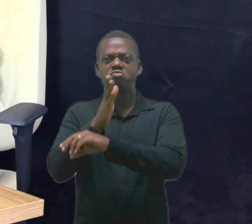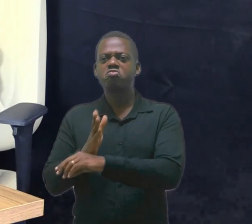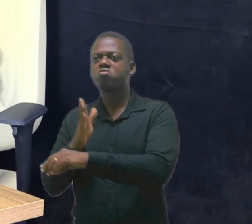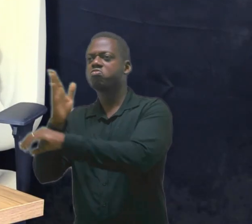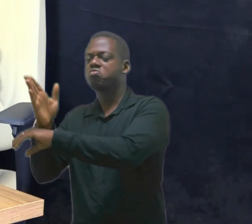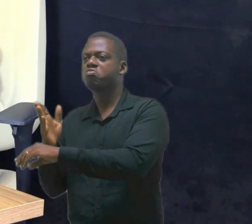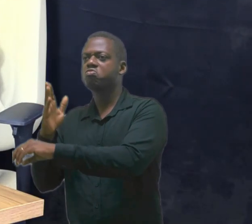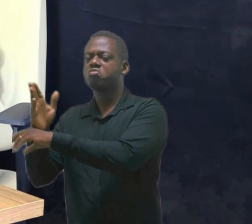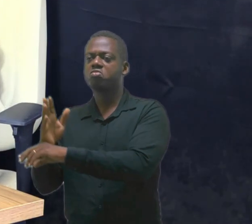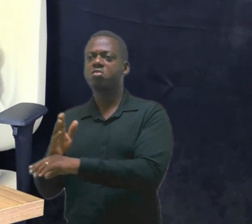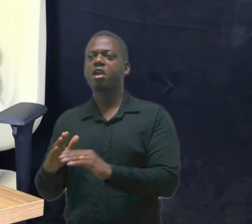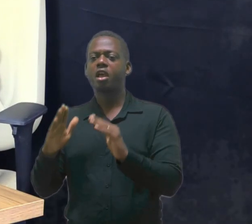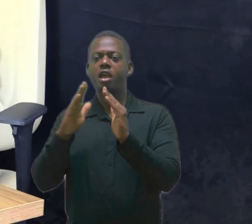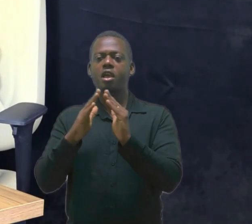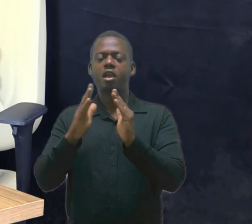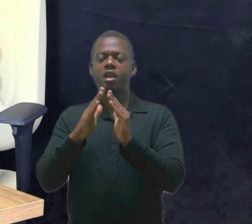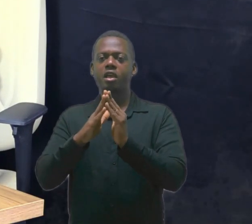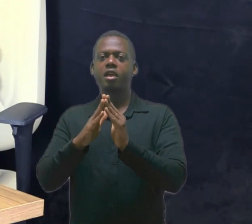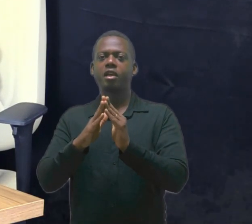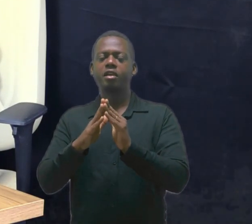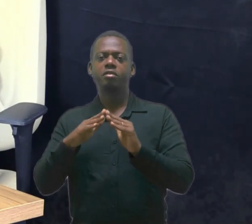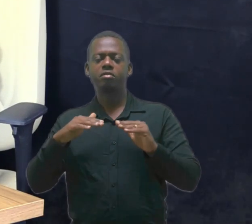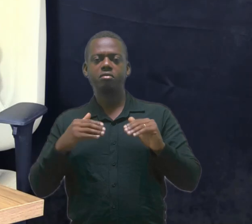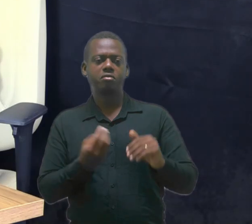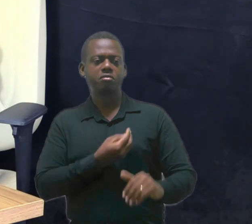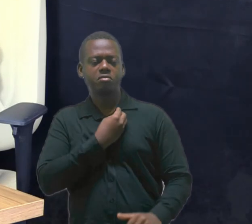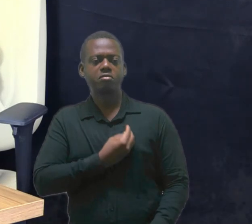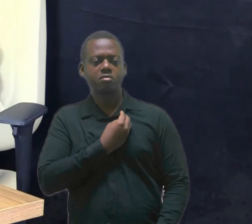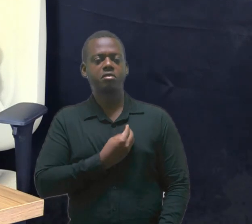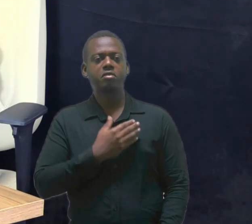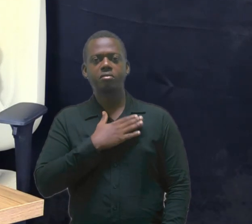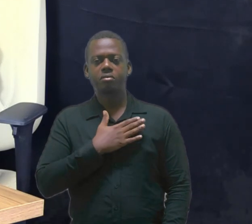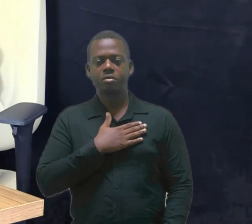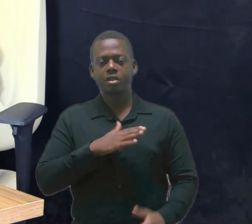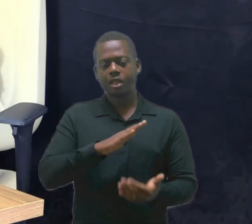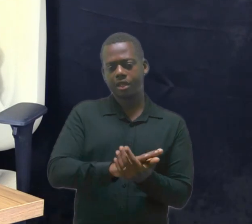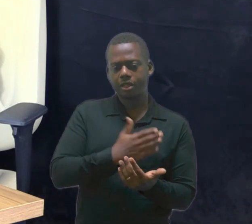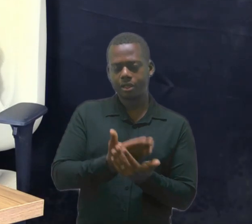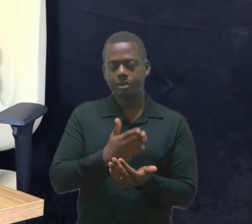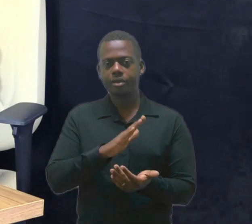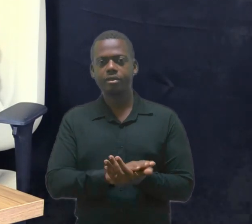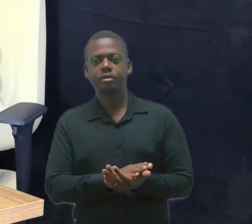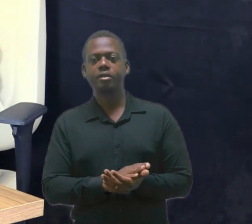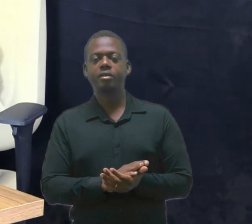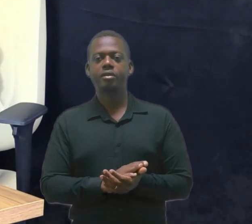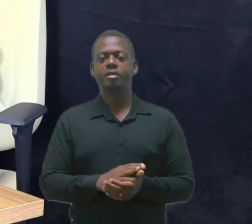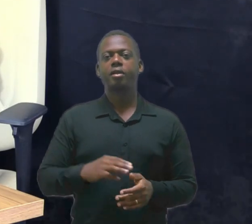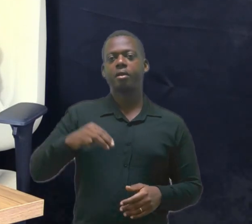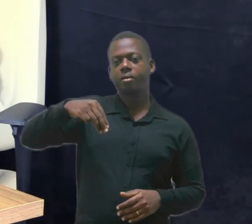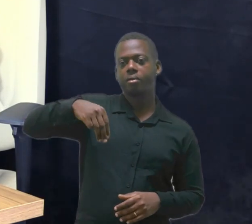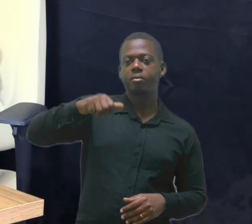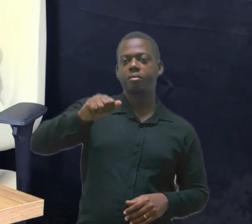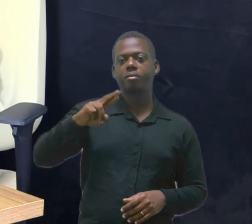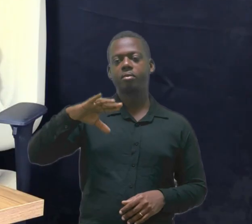e desceu voluntariamente com surdo para poder os surdos poder ter acesso à minha casa, à minha vida, fazer interpretação. Então,